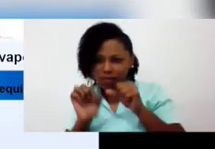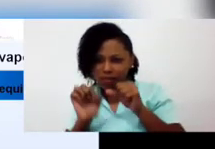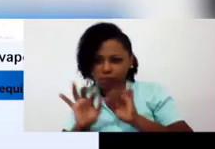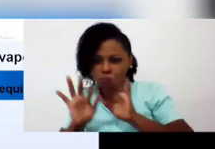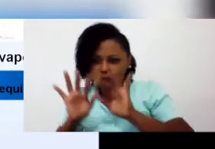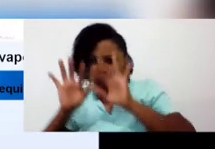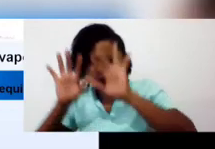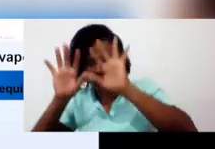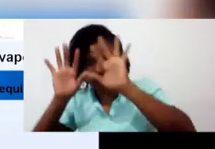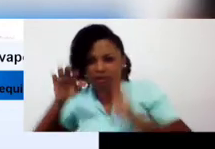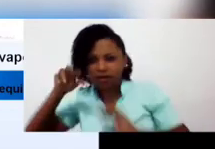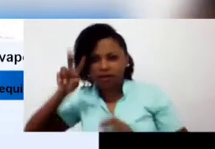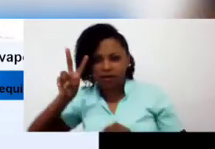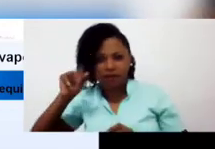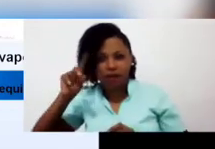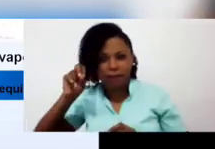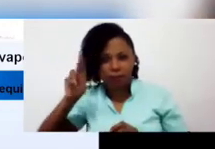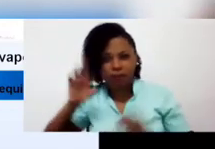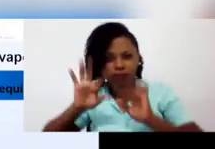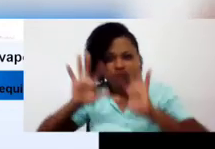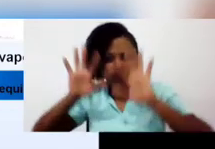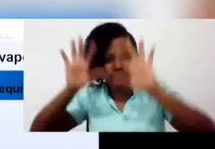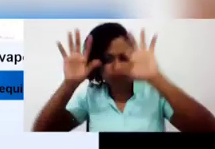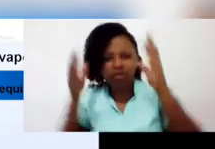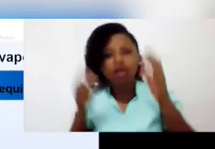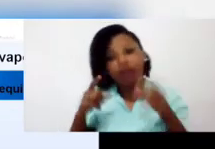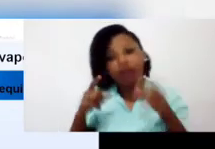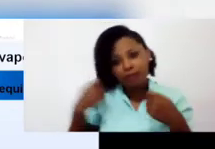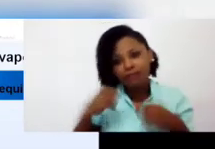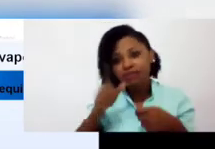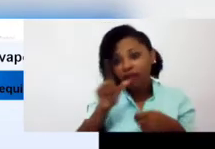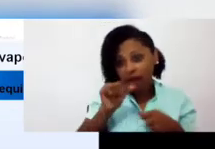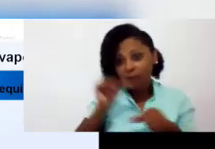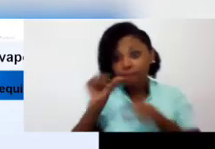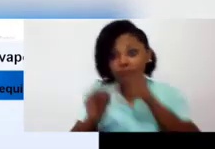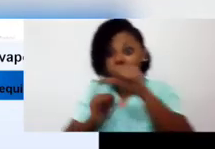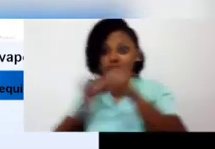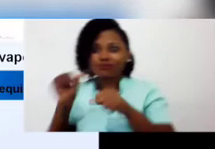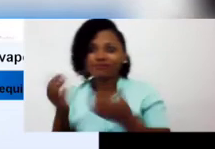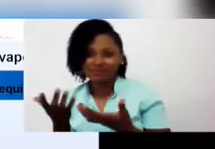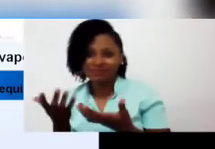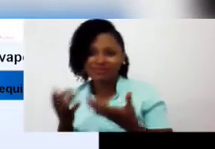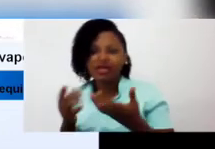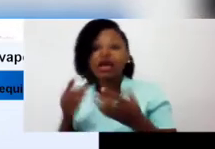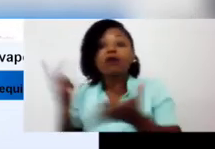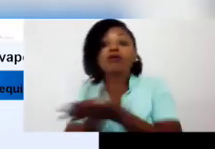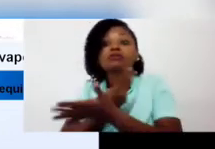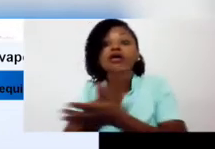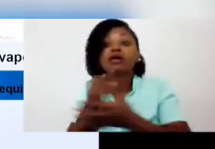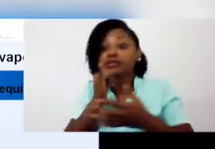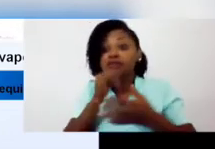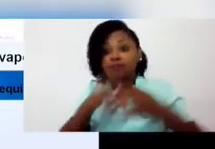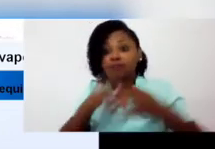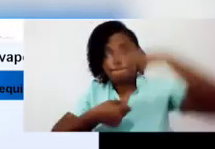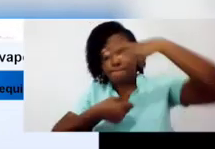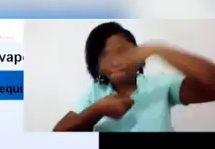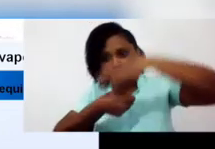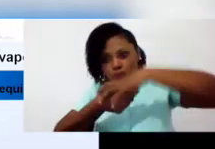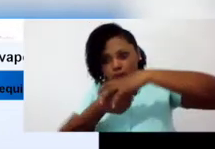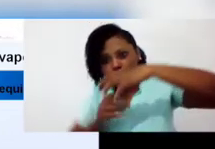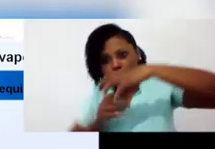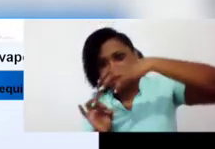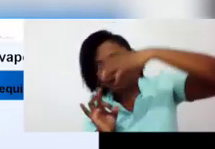vapor, outra molécula do estado de vapor tende a passar para o estado líquido, né? Tende a passar para o